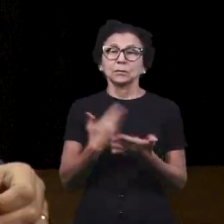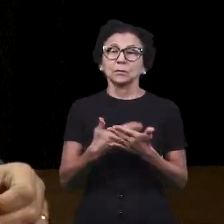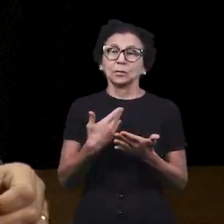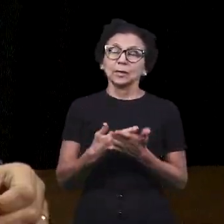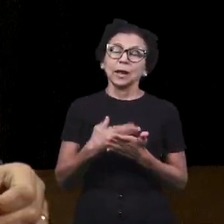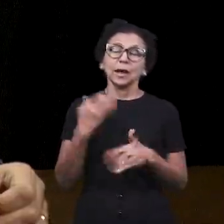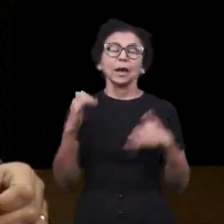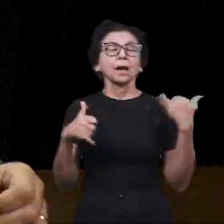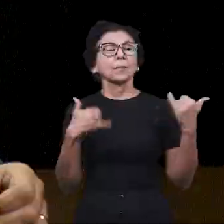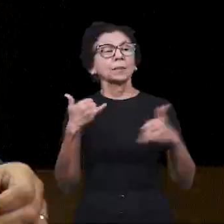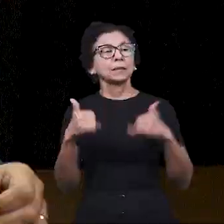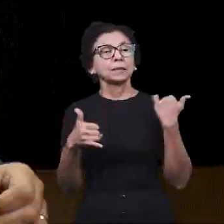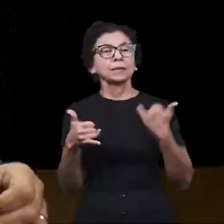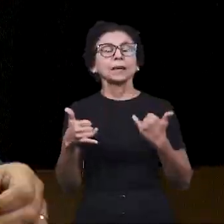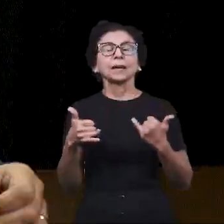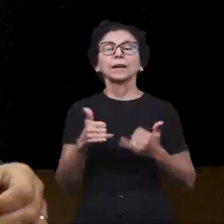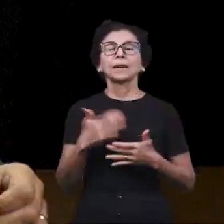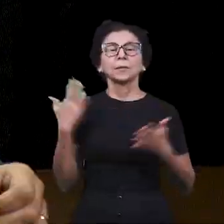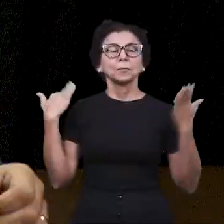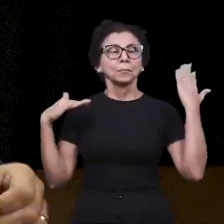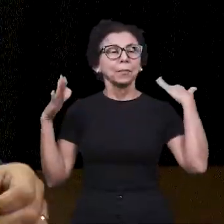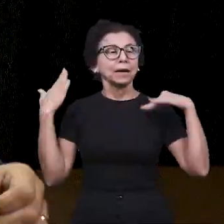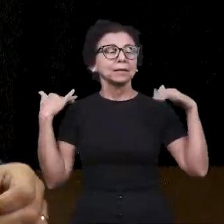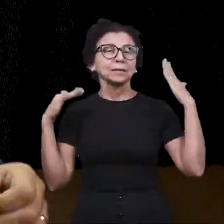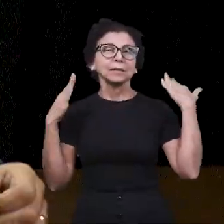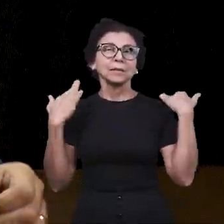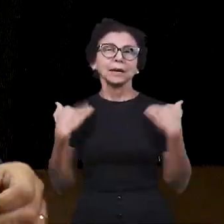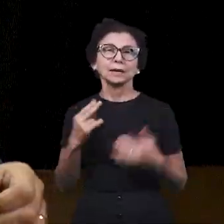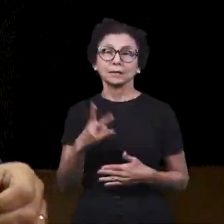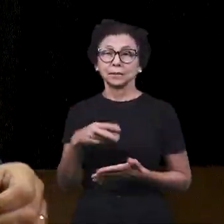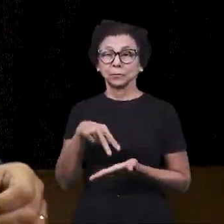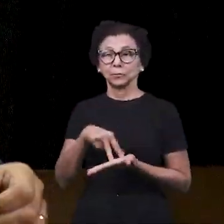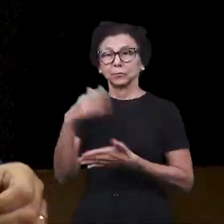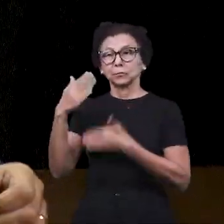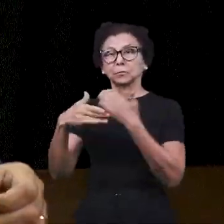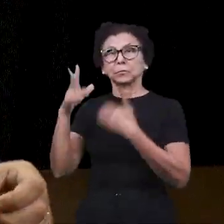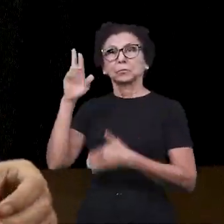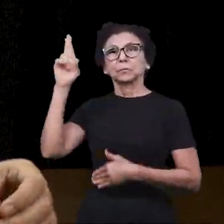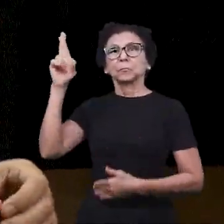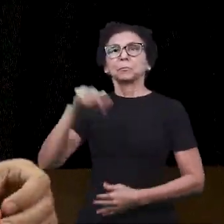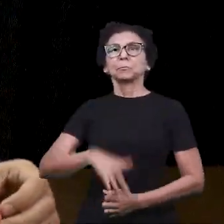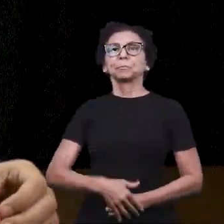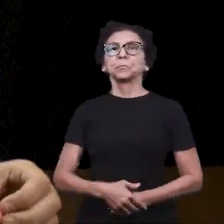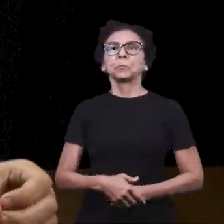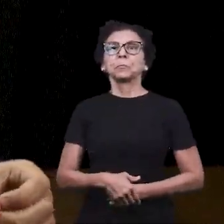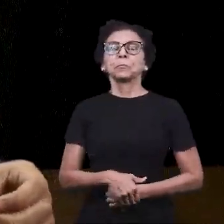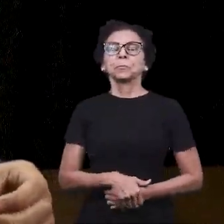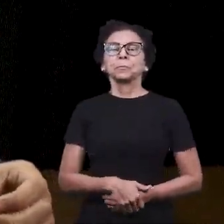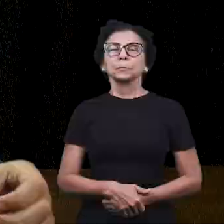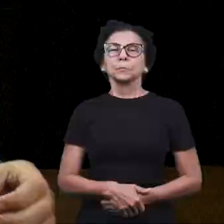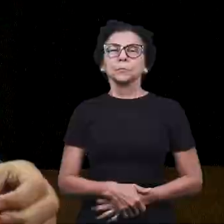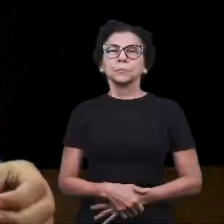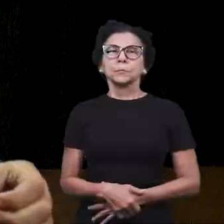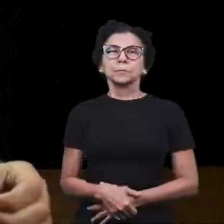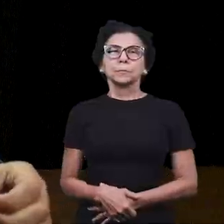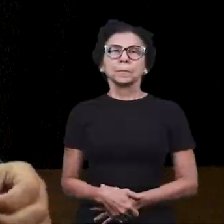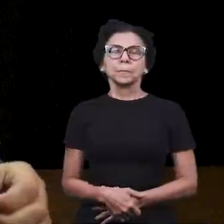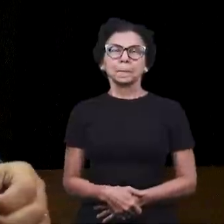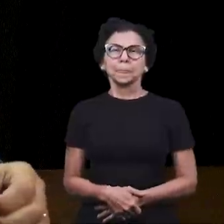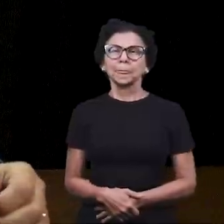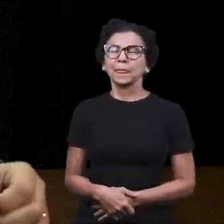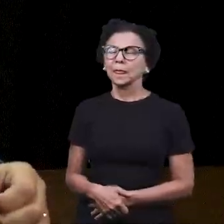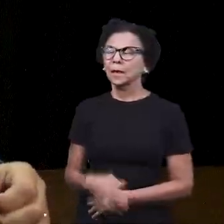brincar, porque faz parte da adolescência, Também, sobretudo na presença do Senhor. E, pastor, há um dom de